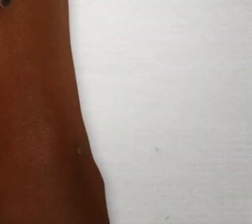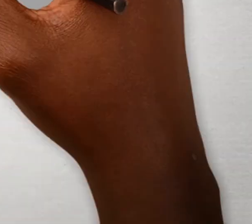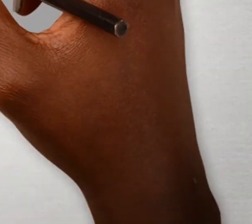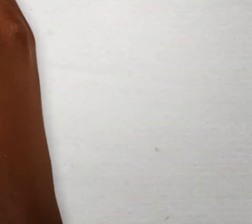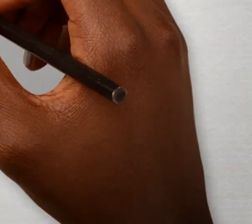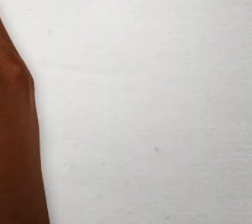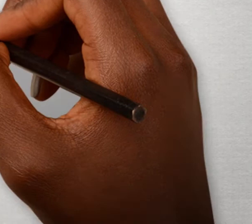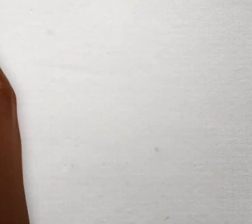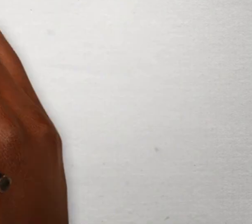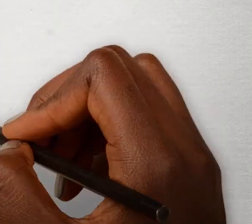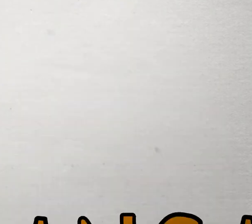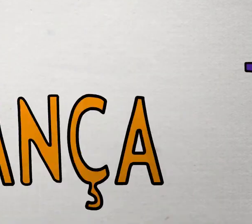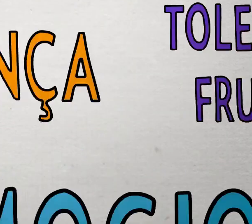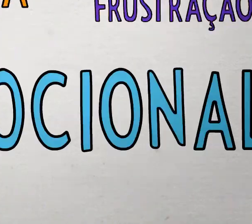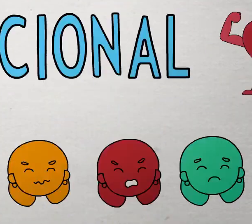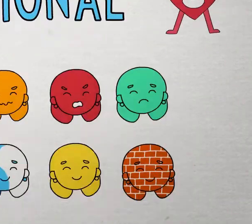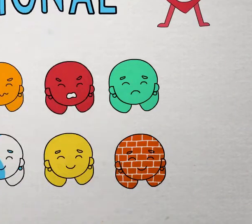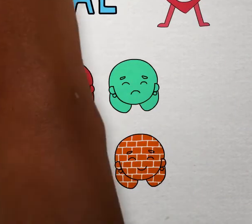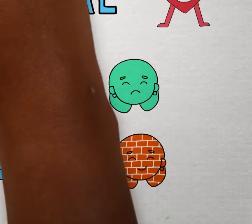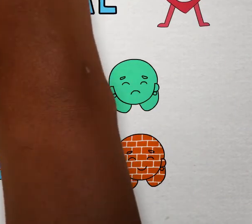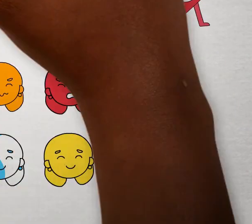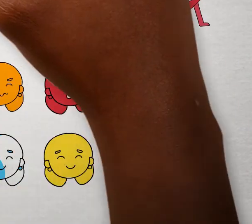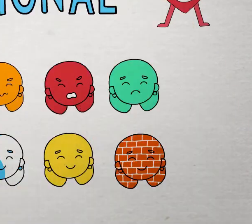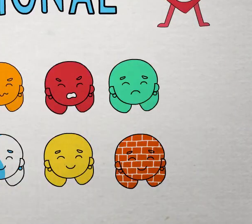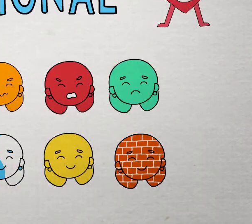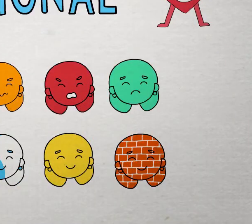bem-estar emocional, como também o bem-estar do outro.